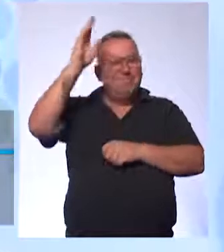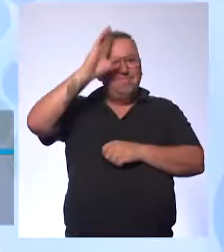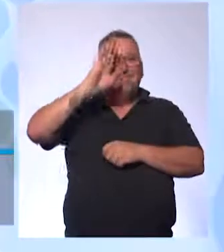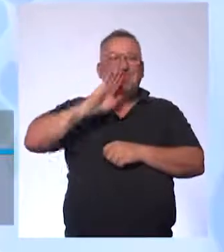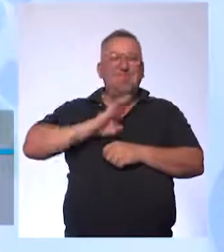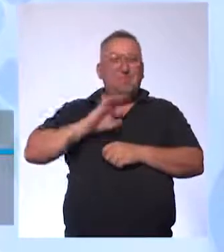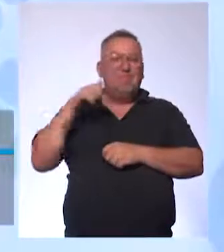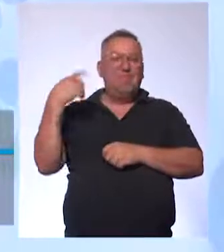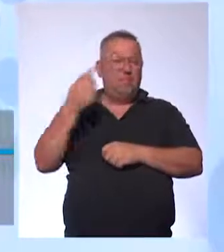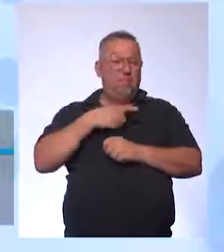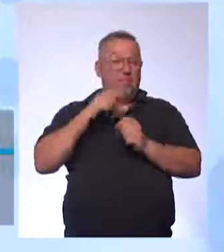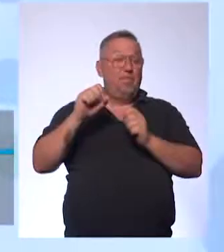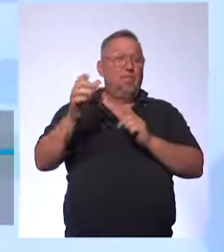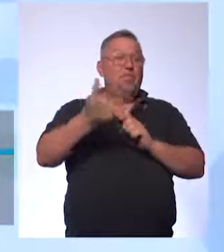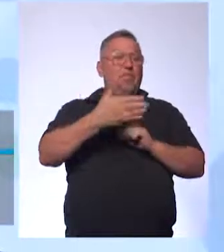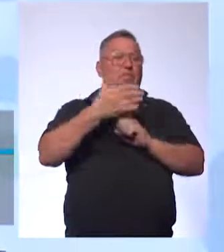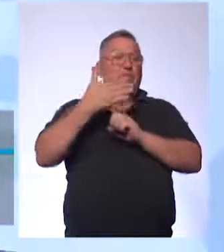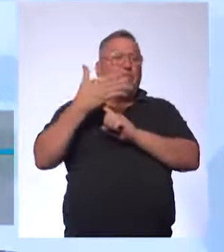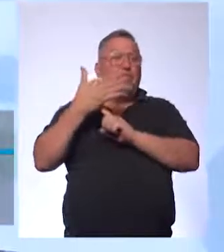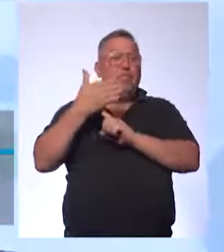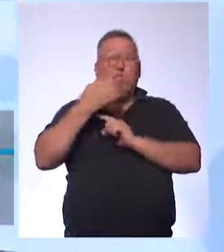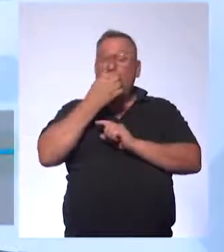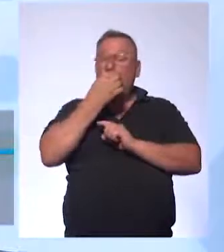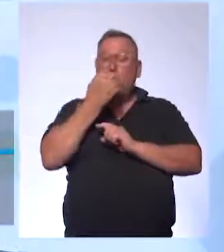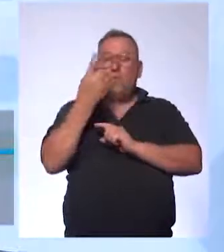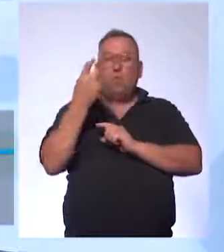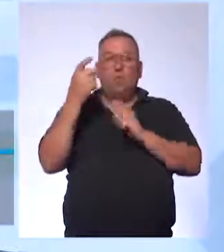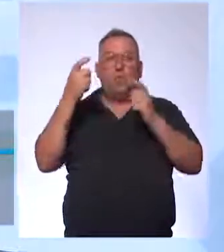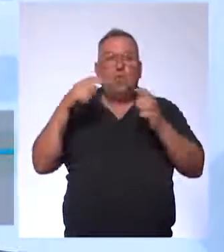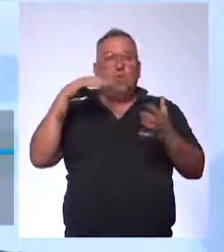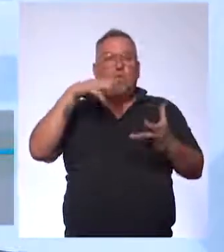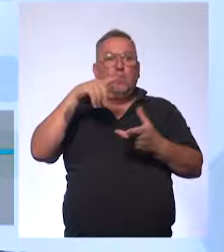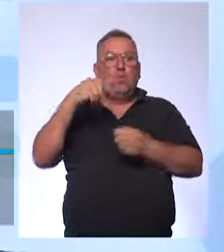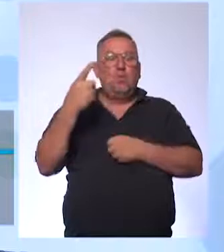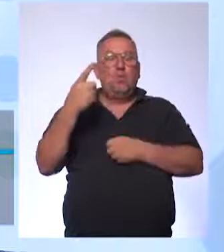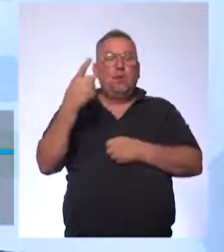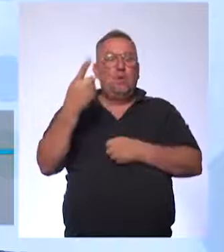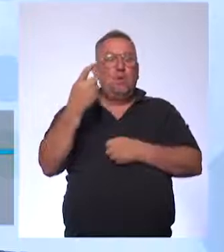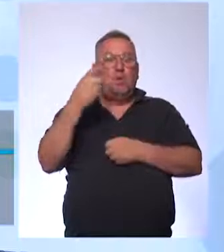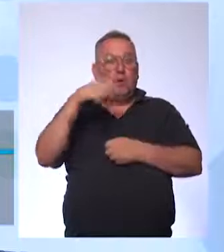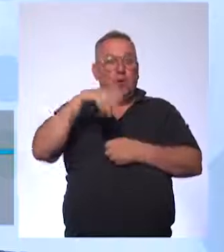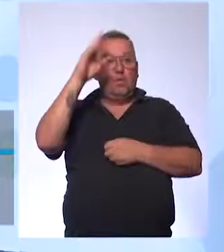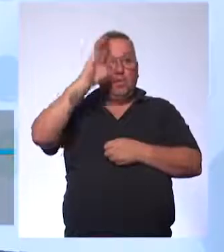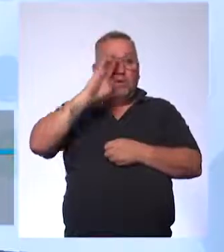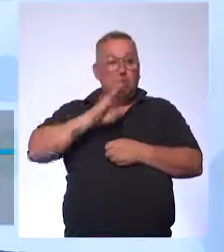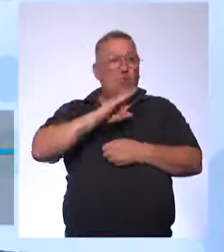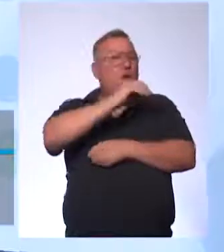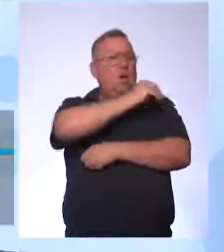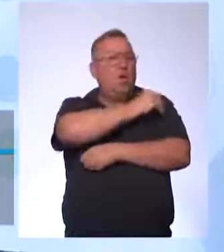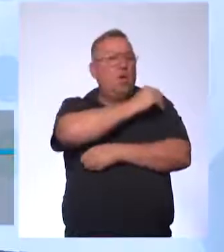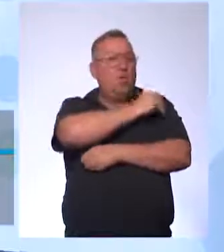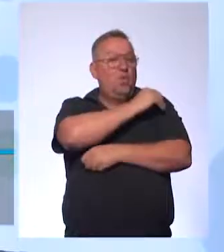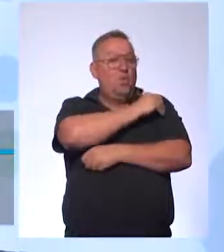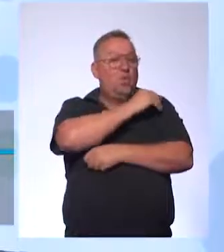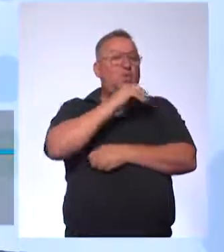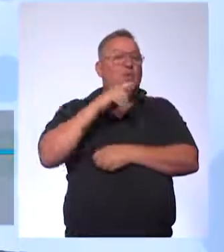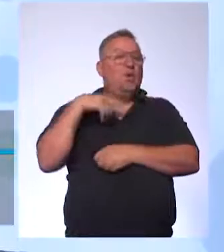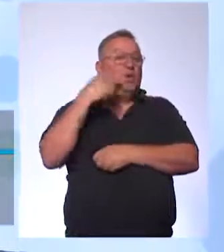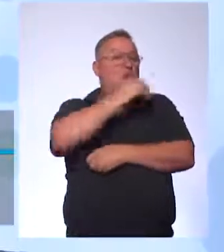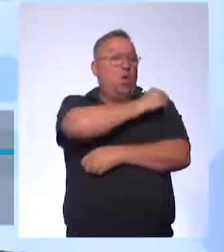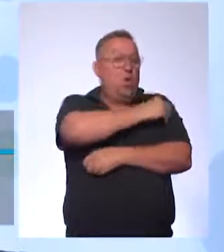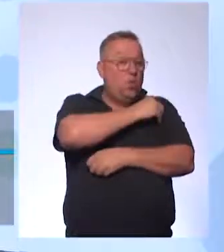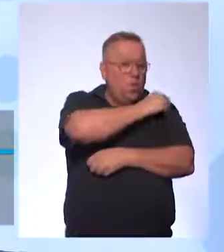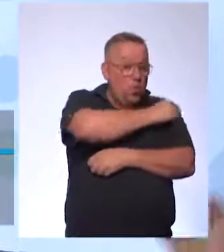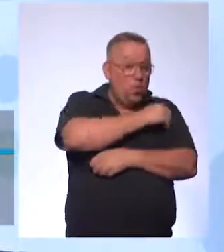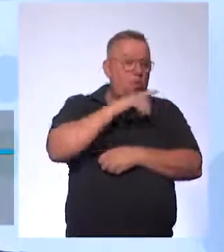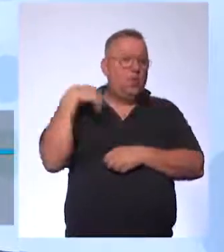gente criou uma tecnologia, durante muito tempo, o único lugar no mundo que tinha carro a álcool era o Brasil. Vocês sabiam disso? E a gente criou uma tecnologia